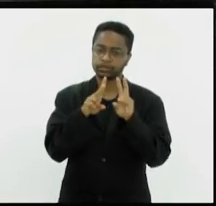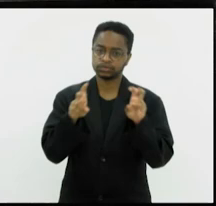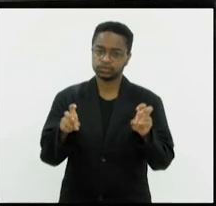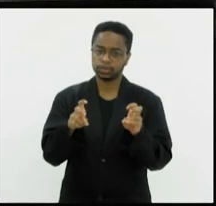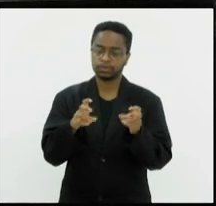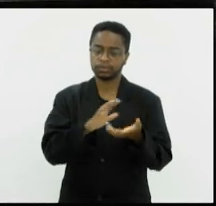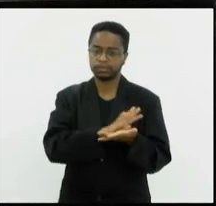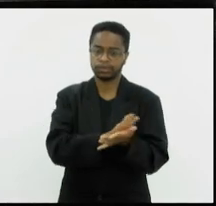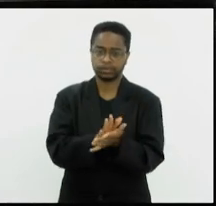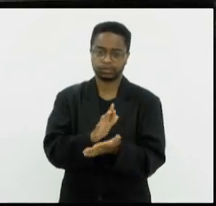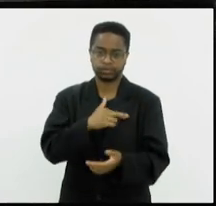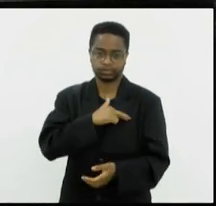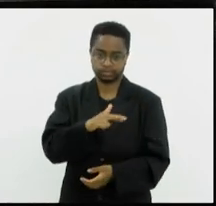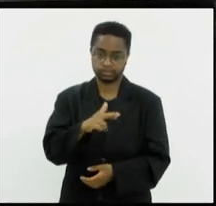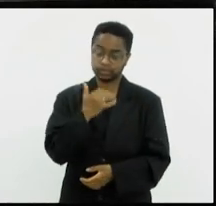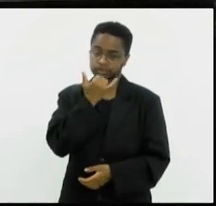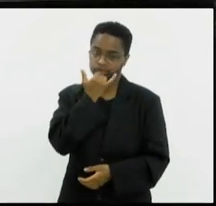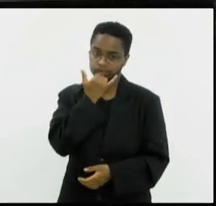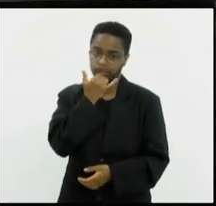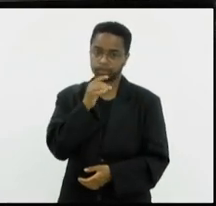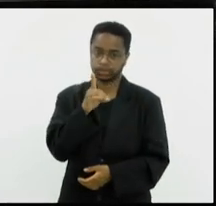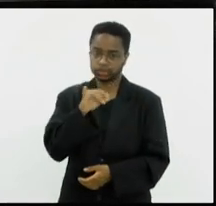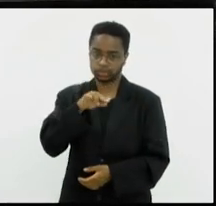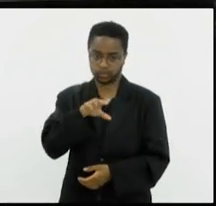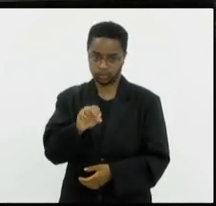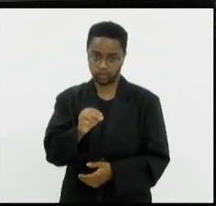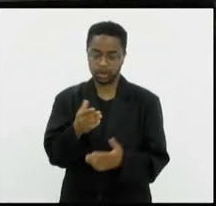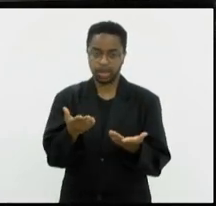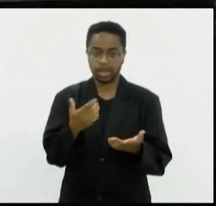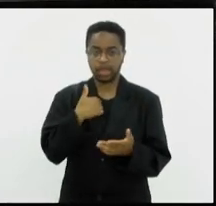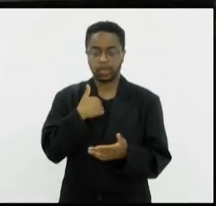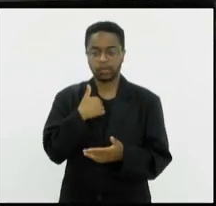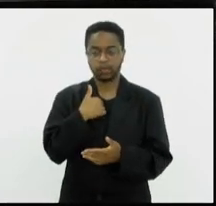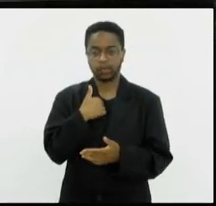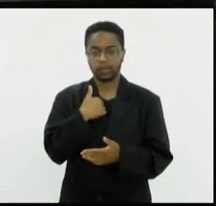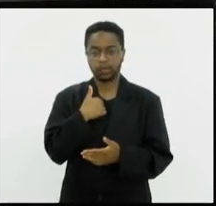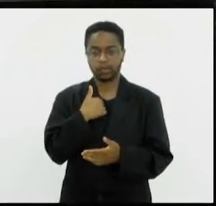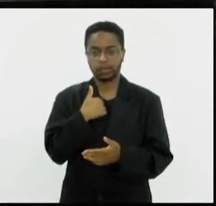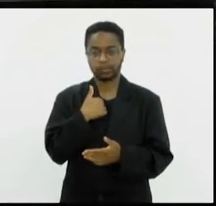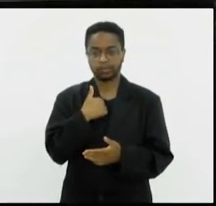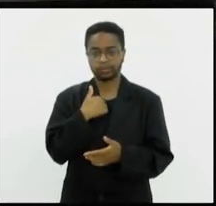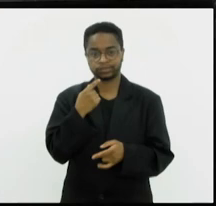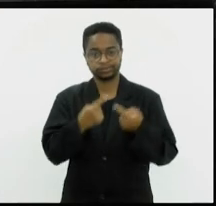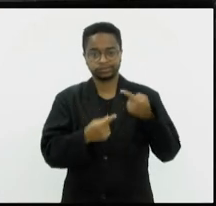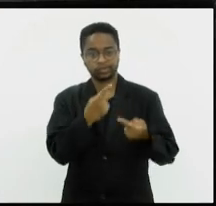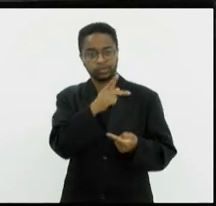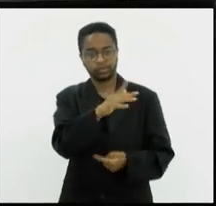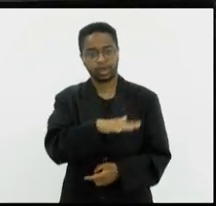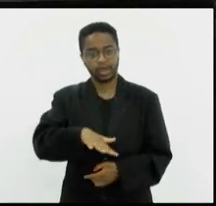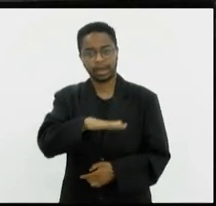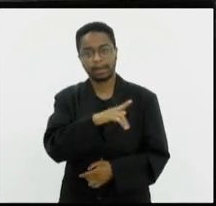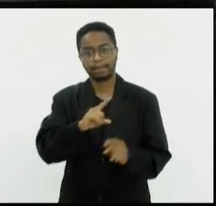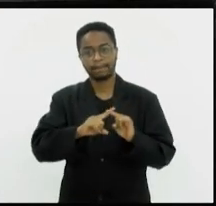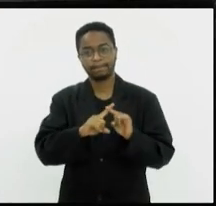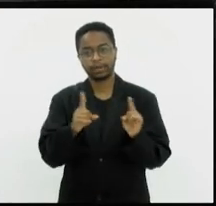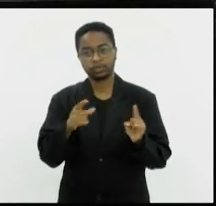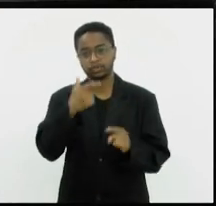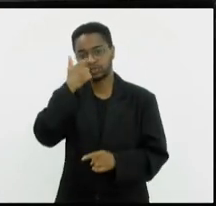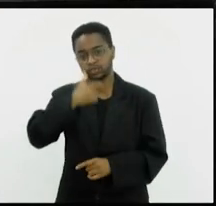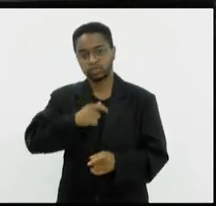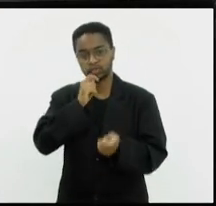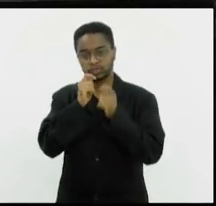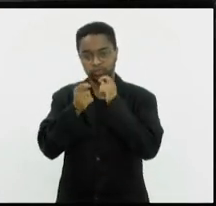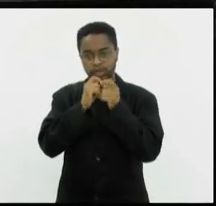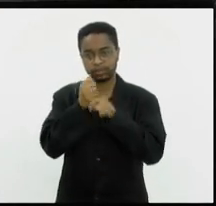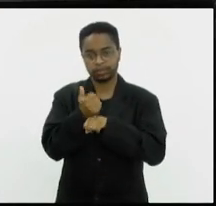tolerância religiosa Marcelo me perdoe eu abordar a sua área mas eu como jornalista